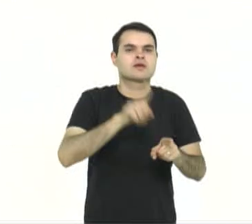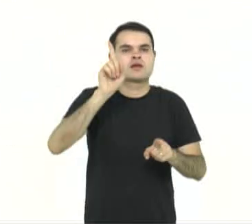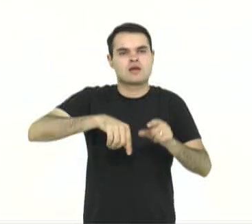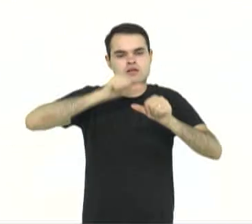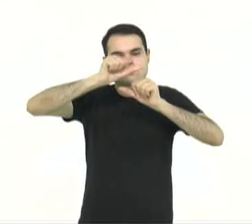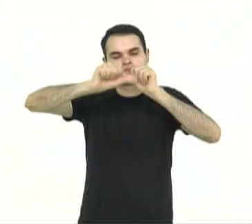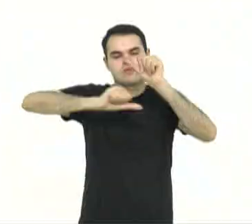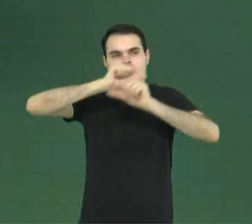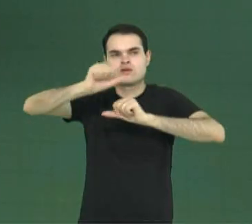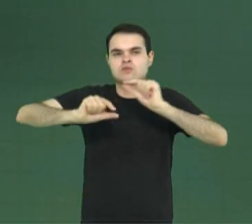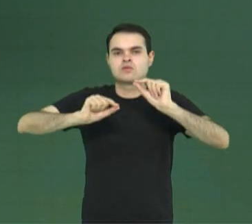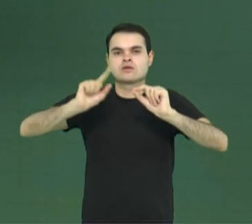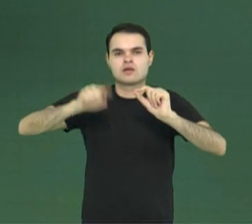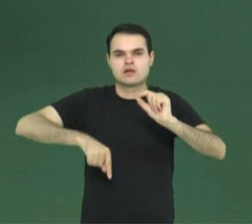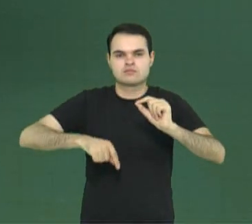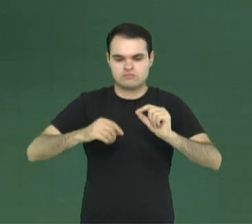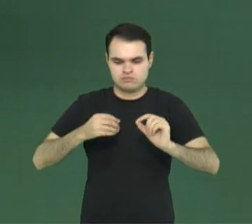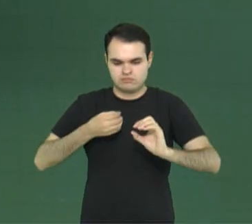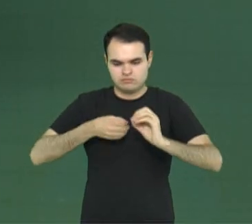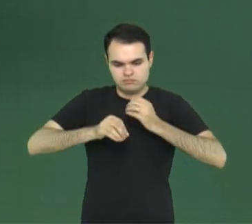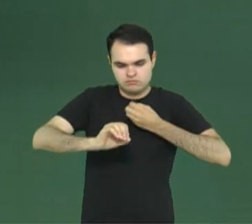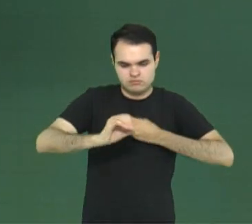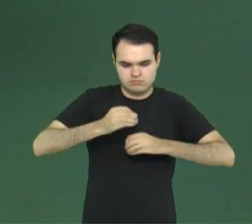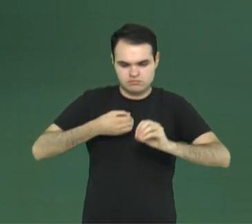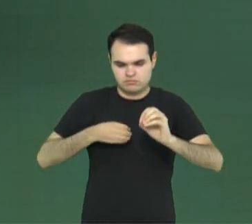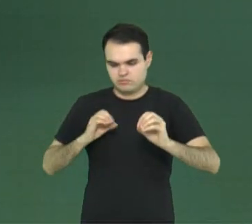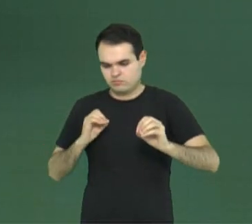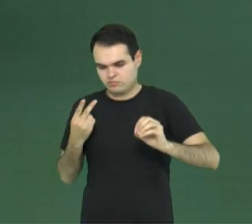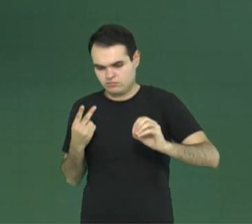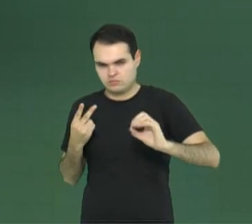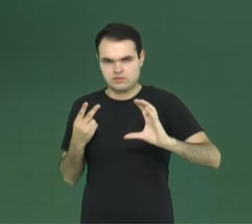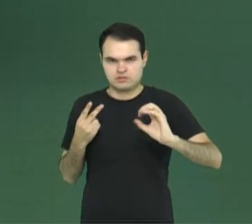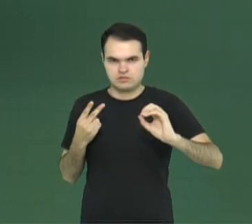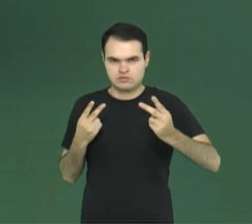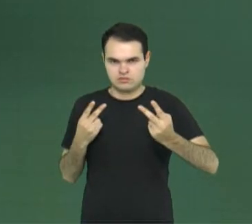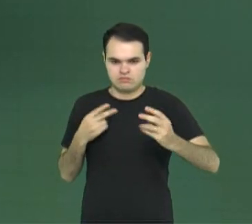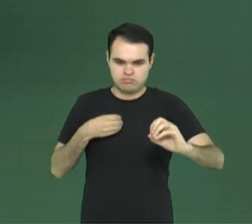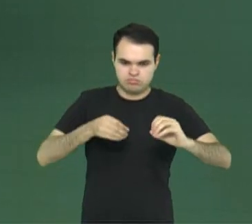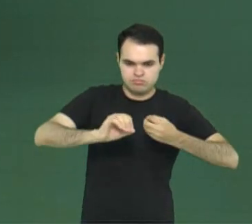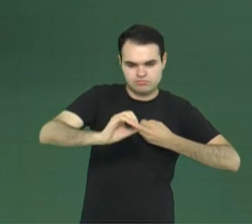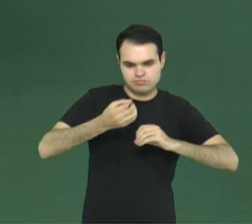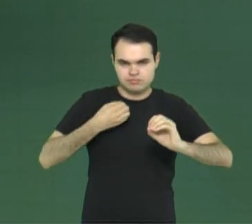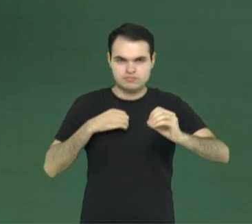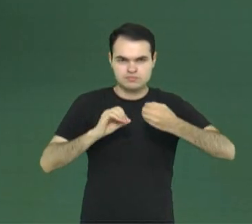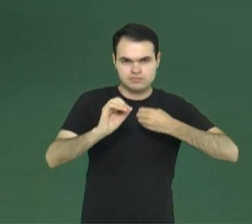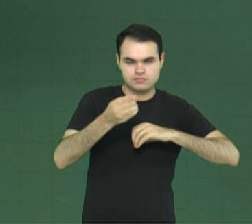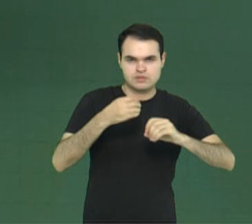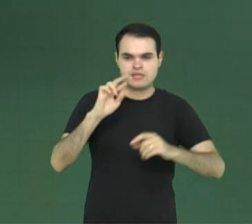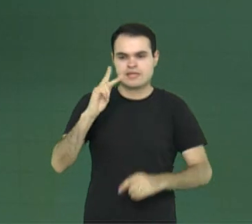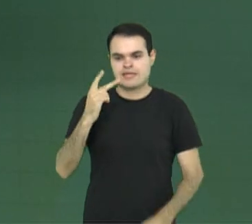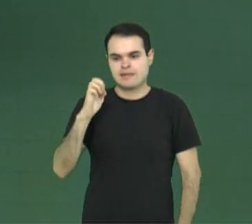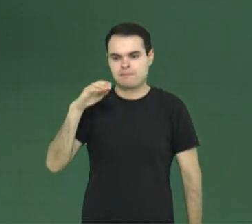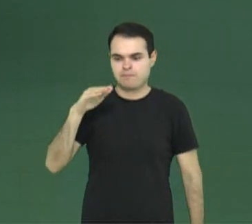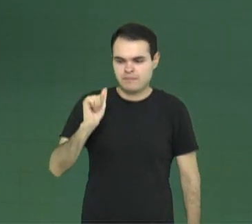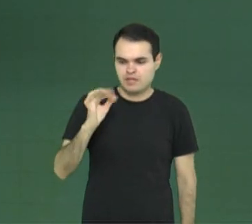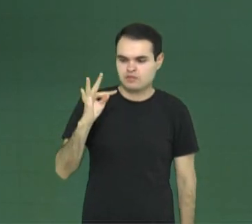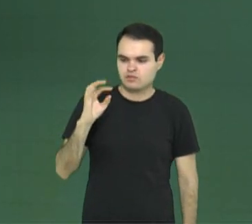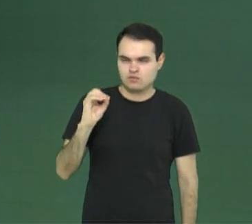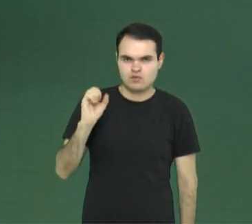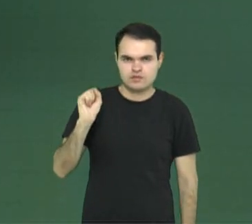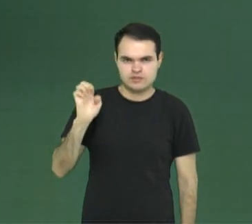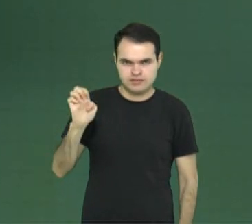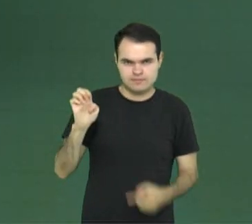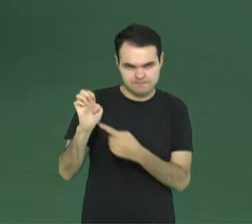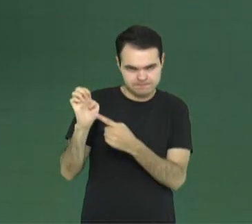troca do gás carbônico e do oxigênio acontecendo, que é o processo de hematose. Tanto nas brânquias